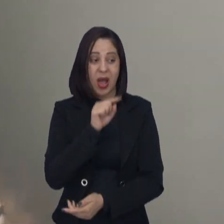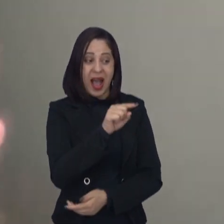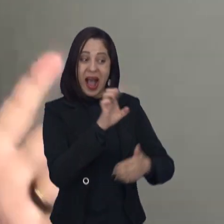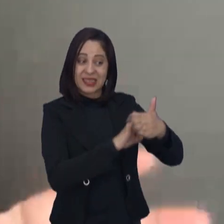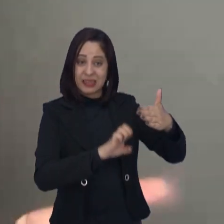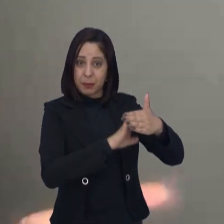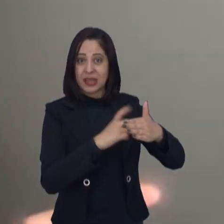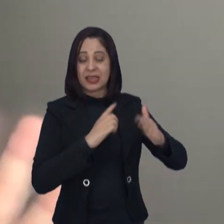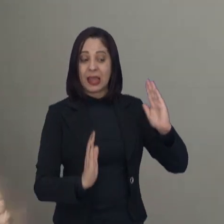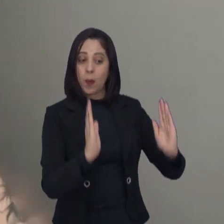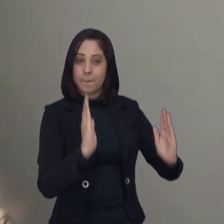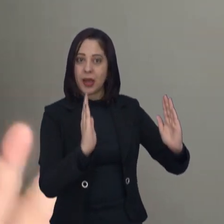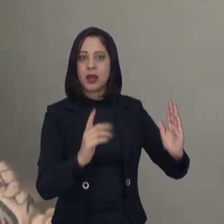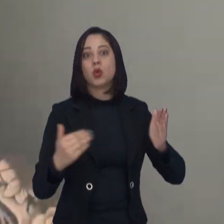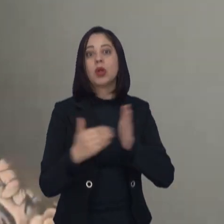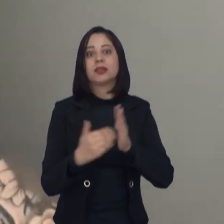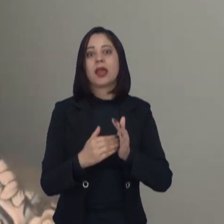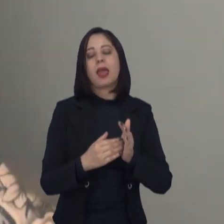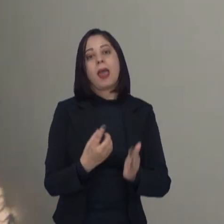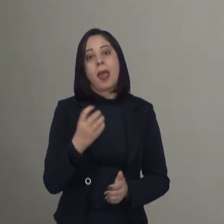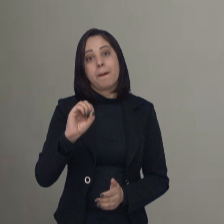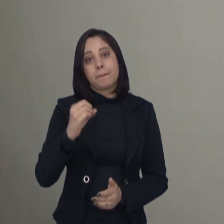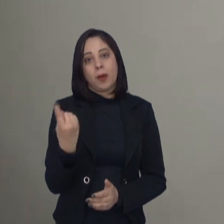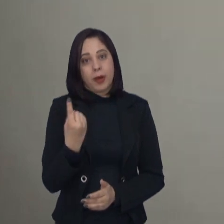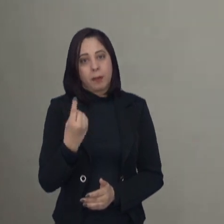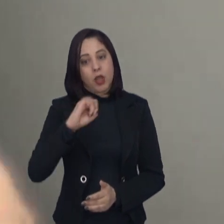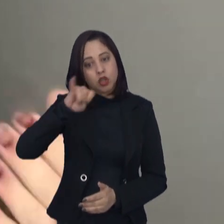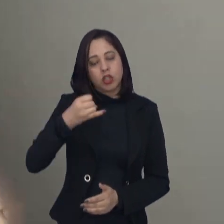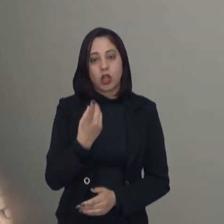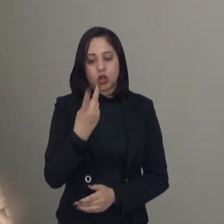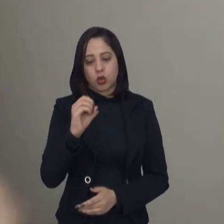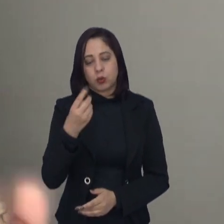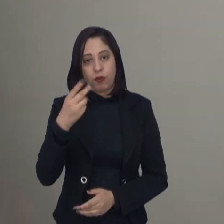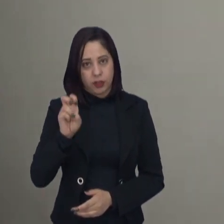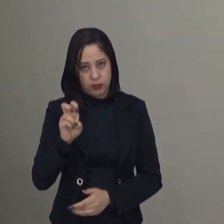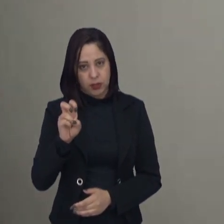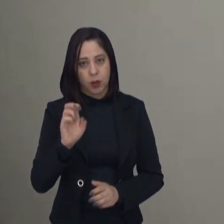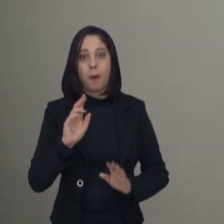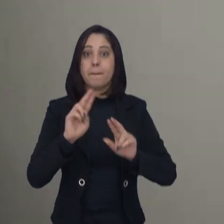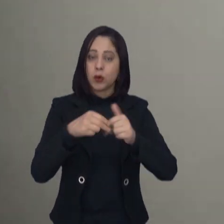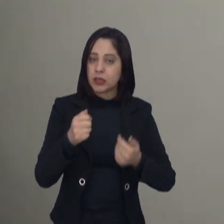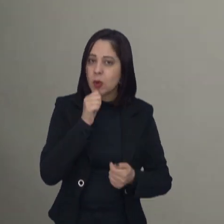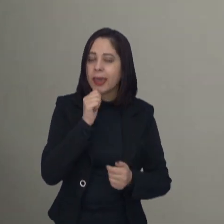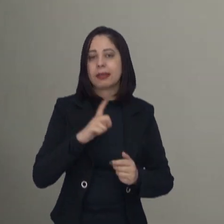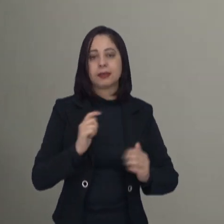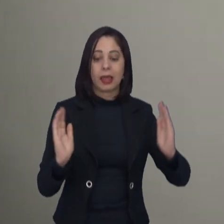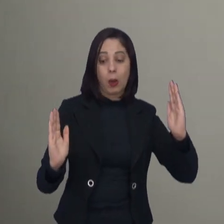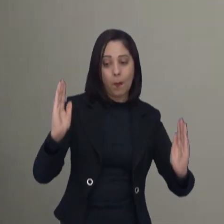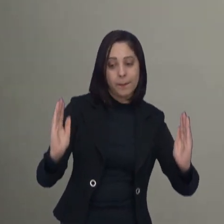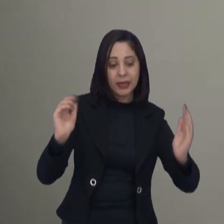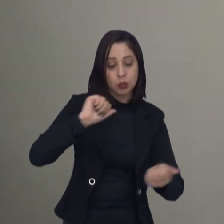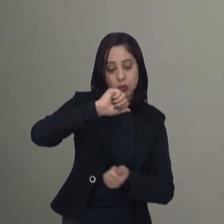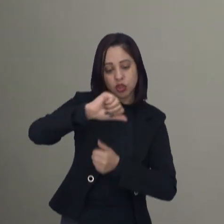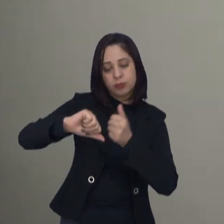2025 para ter essa adaptação de regularização, entendeu? Então, a gente ainda está nesse período de transição. E aí, lógico, cabe a questão da publicidade,